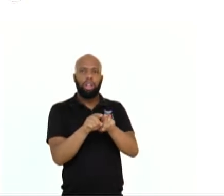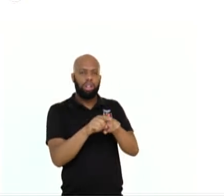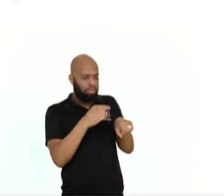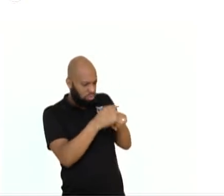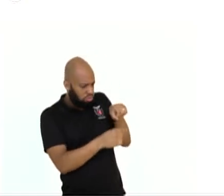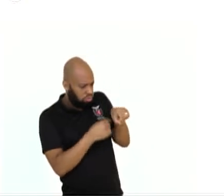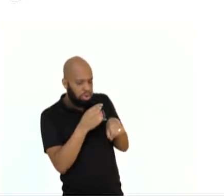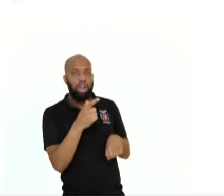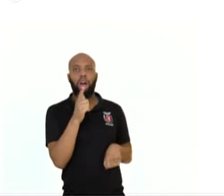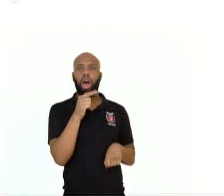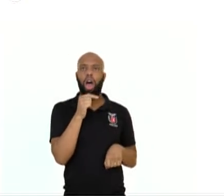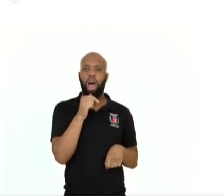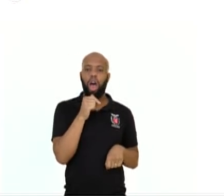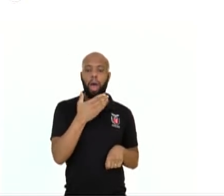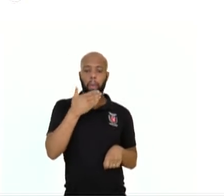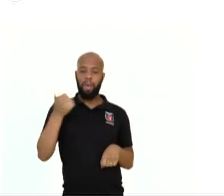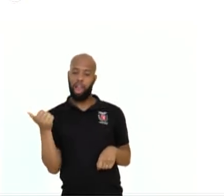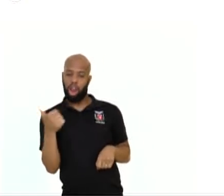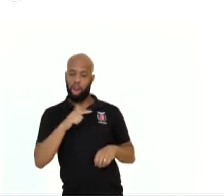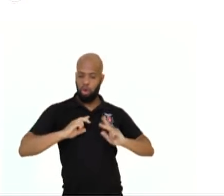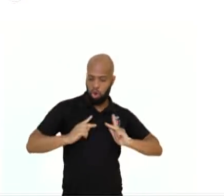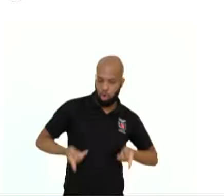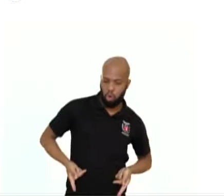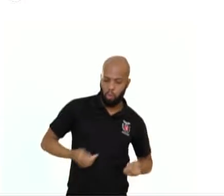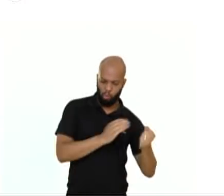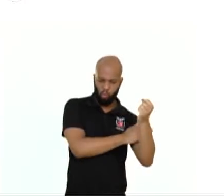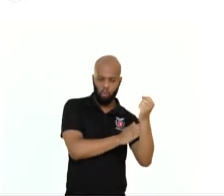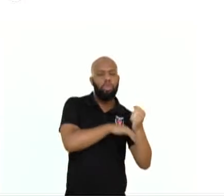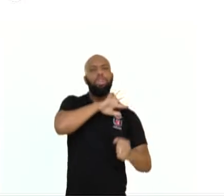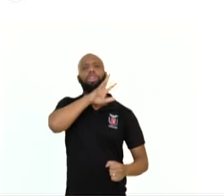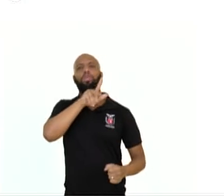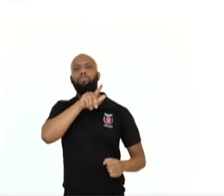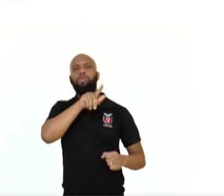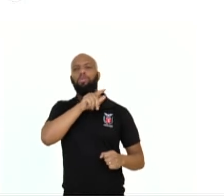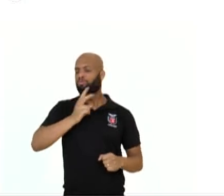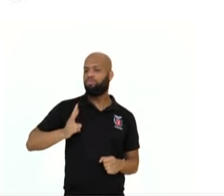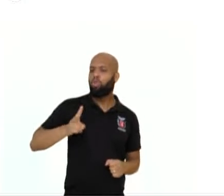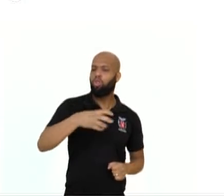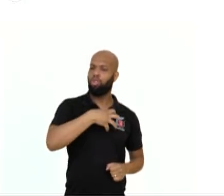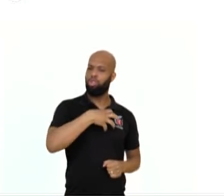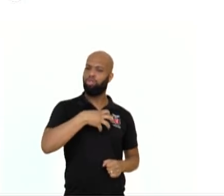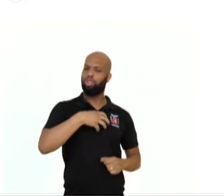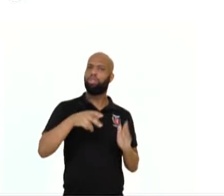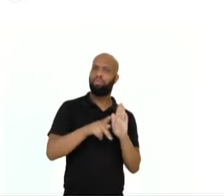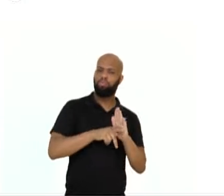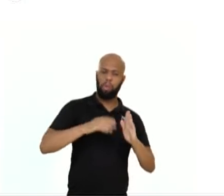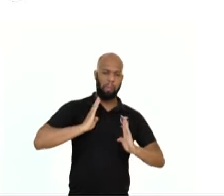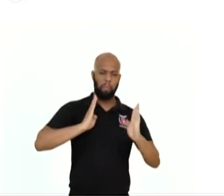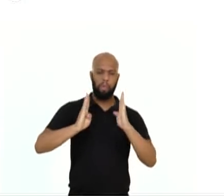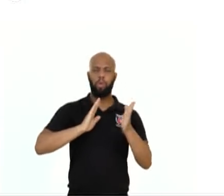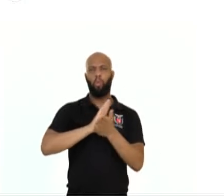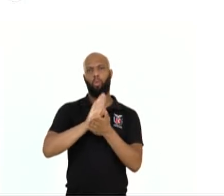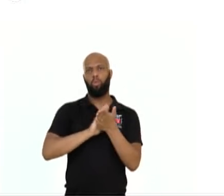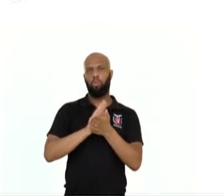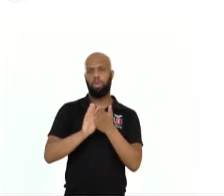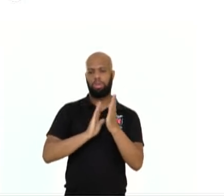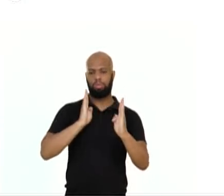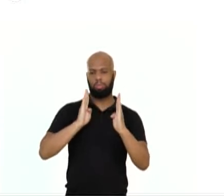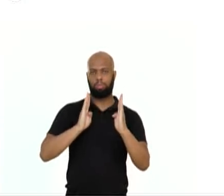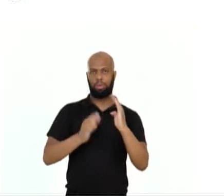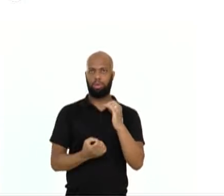mais eficientes do que a força humana e animal, não dominaram os meios de produção em nenhuma época desde que foram